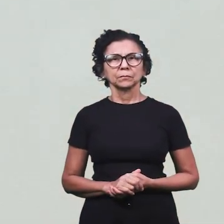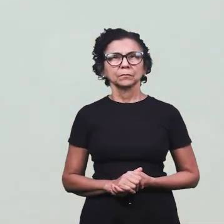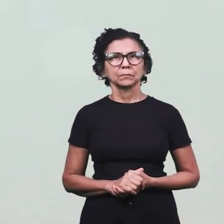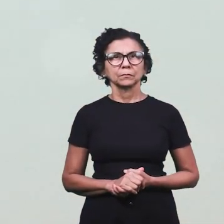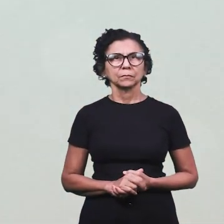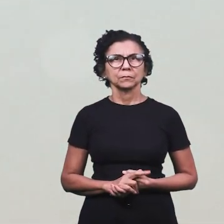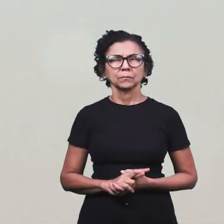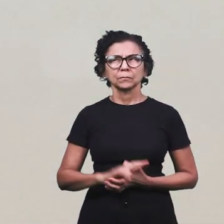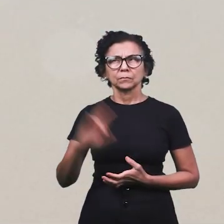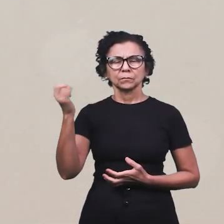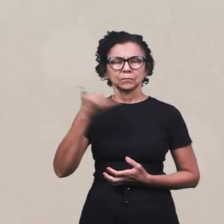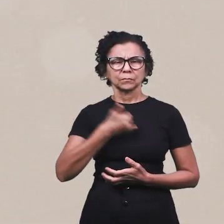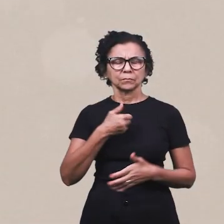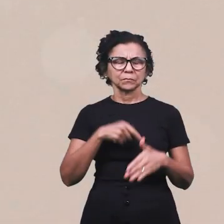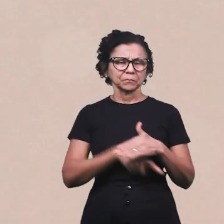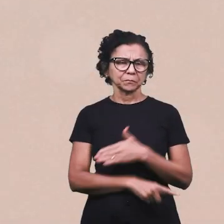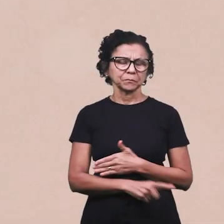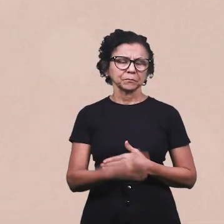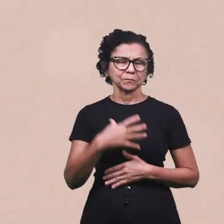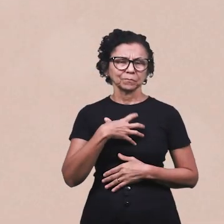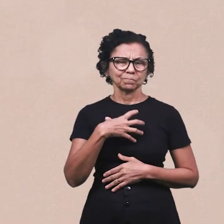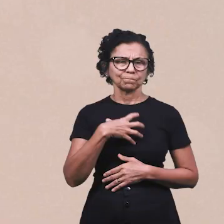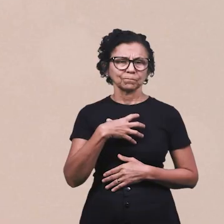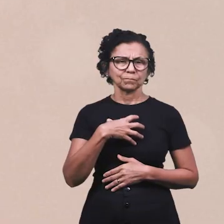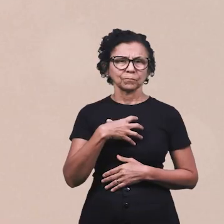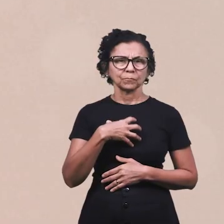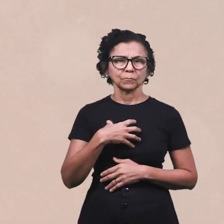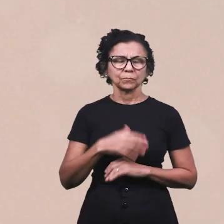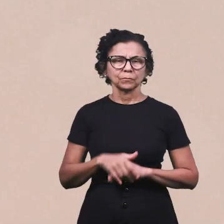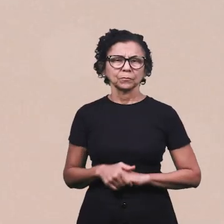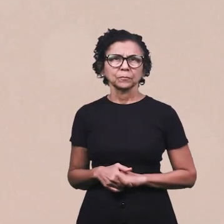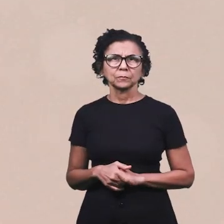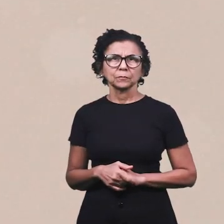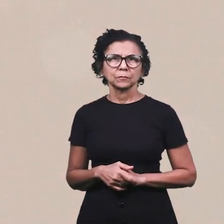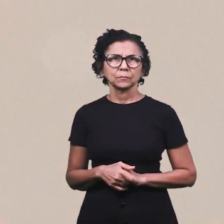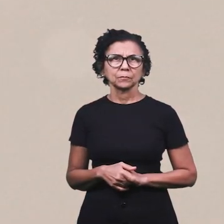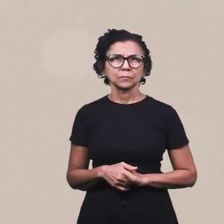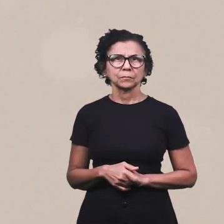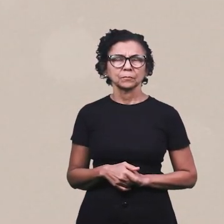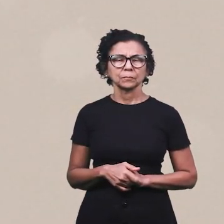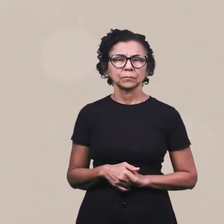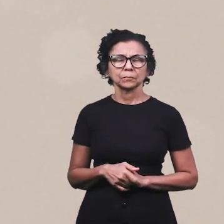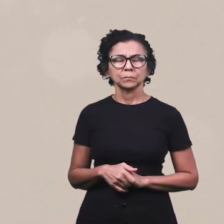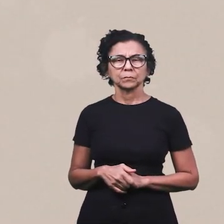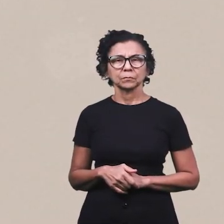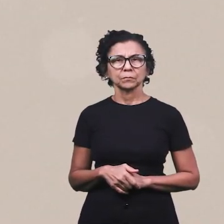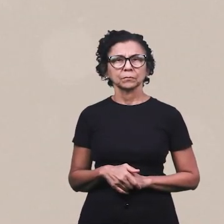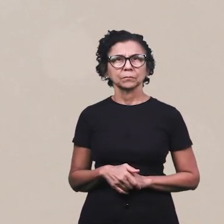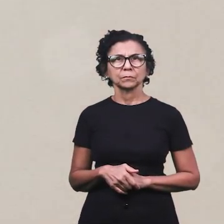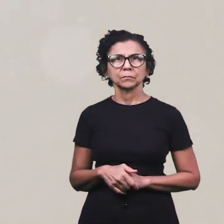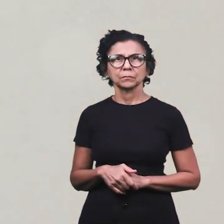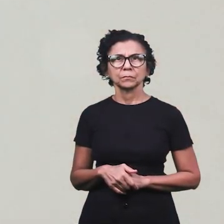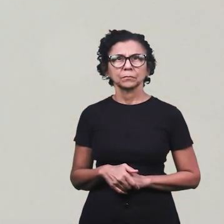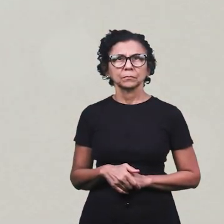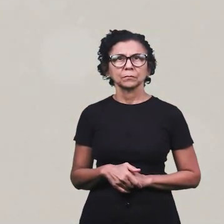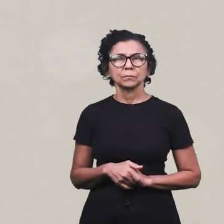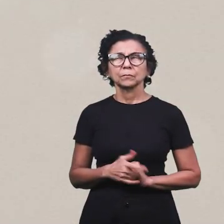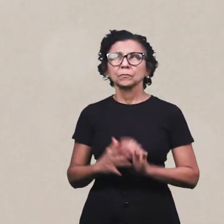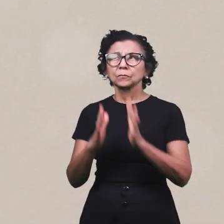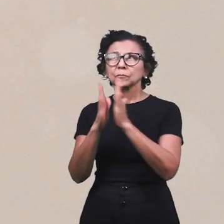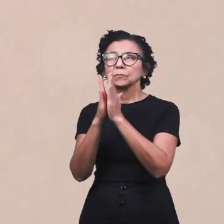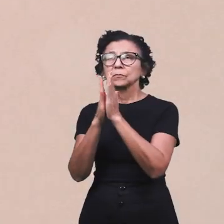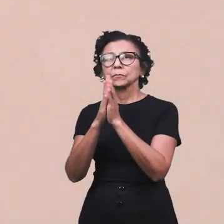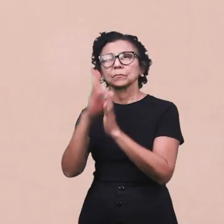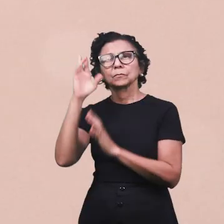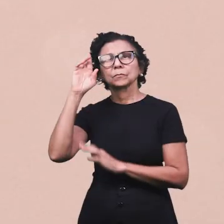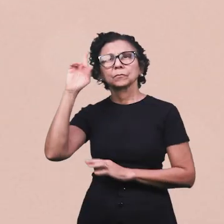houve uma visitação importante, porque eu olhei para os meus adolescentes e eu tive esse desejo e clamo até hoje ao Senhor,